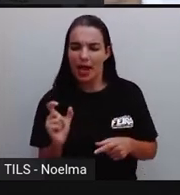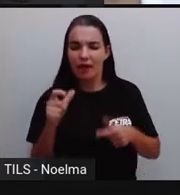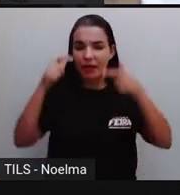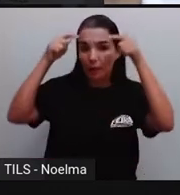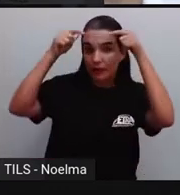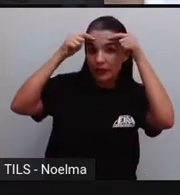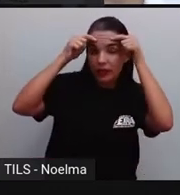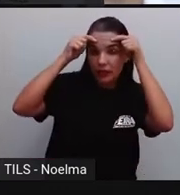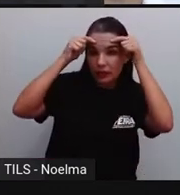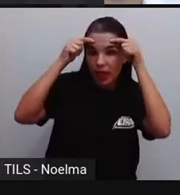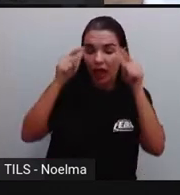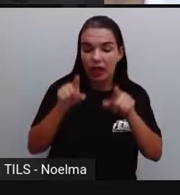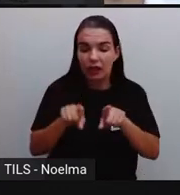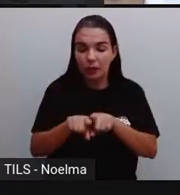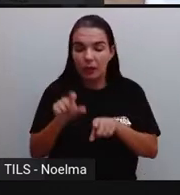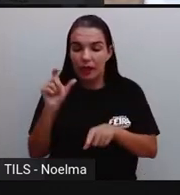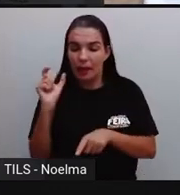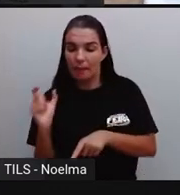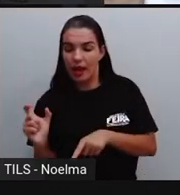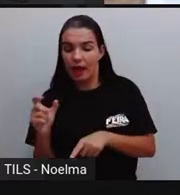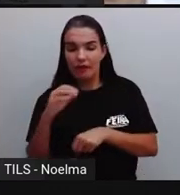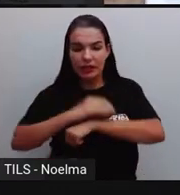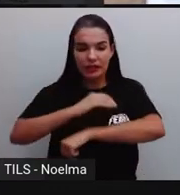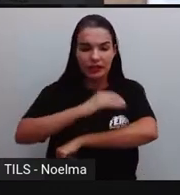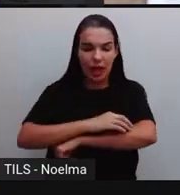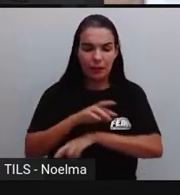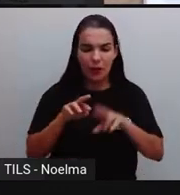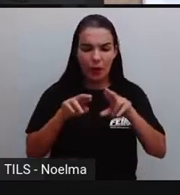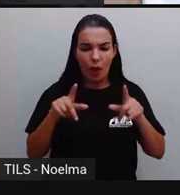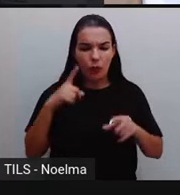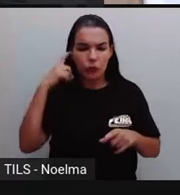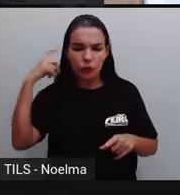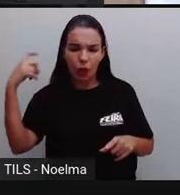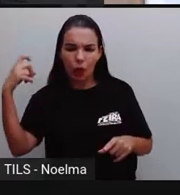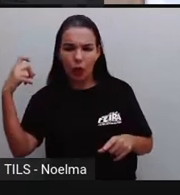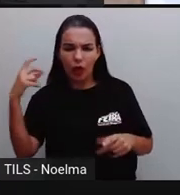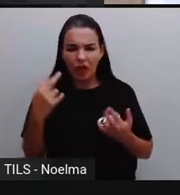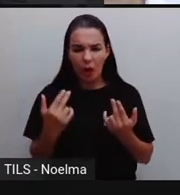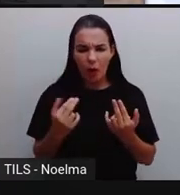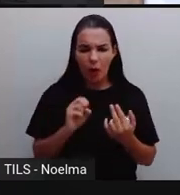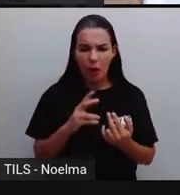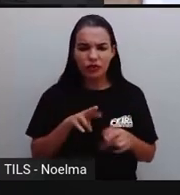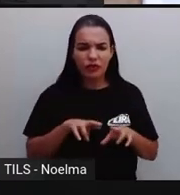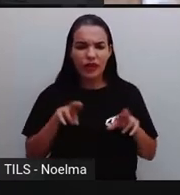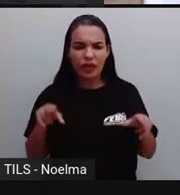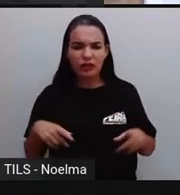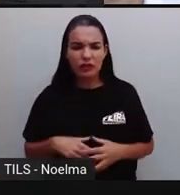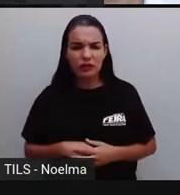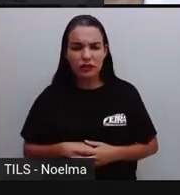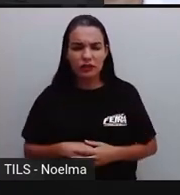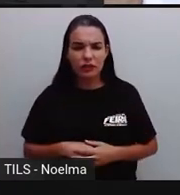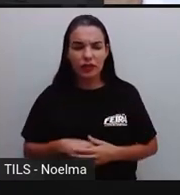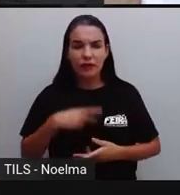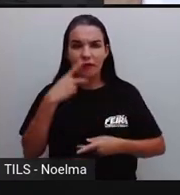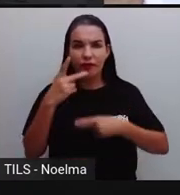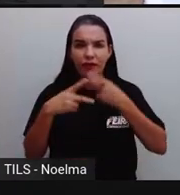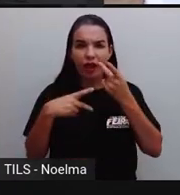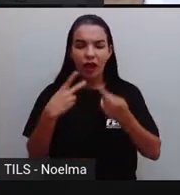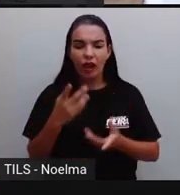princesa e na palavra sapo é igual ou é diferente? Vamos lá, vamos pronunciar aí a